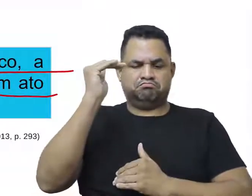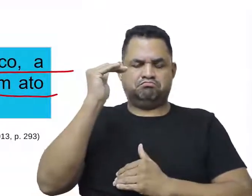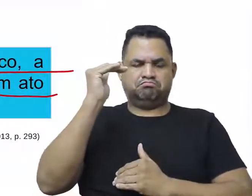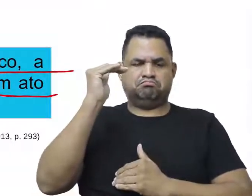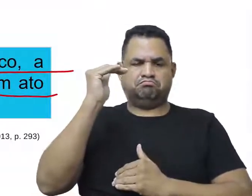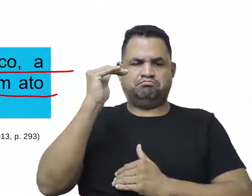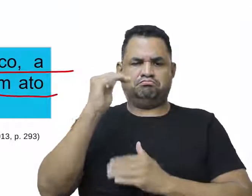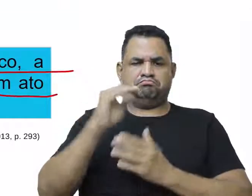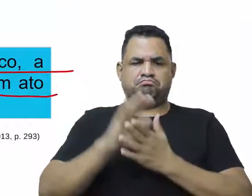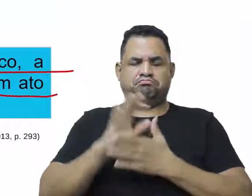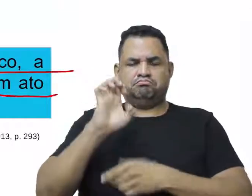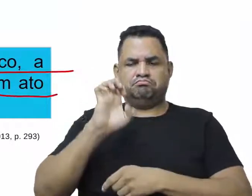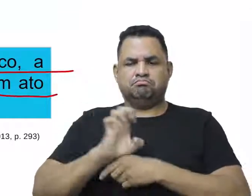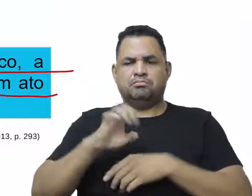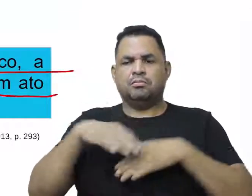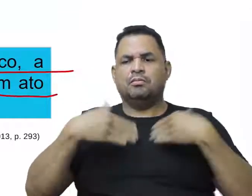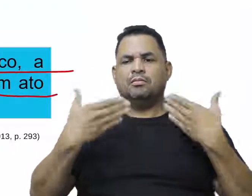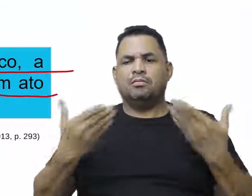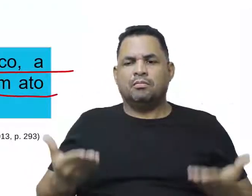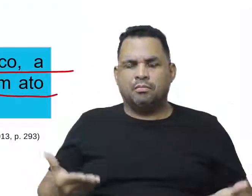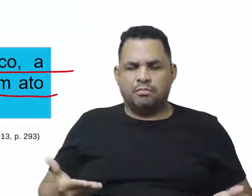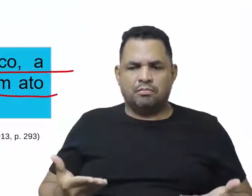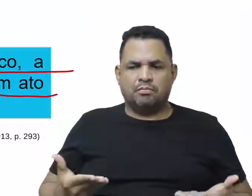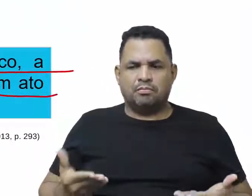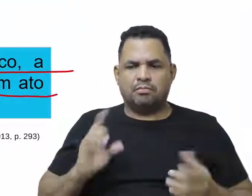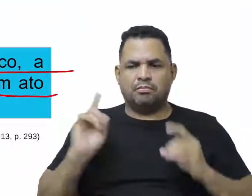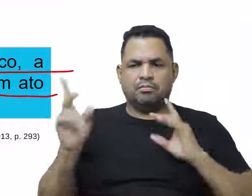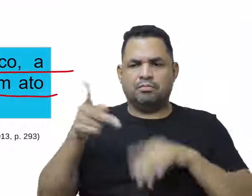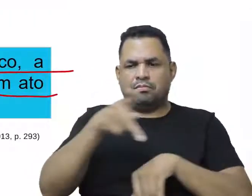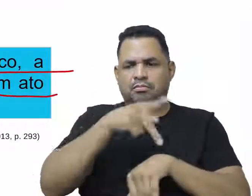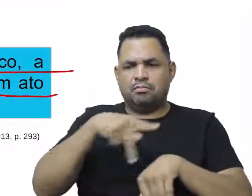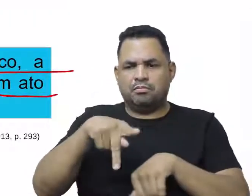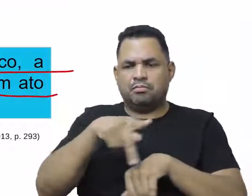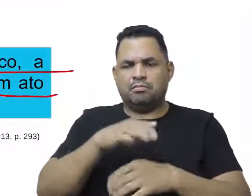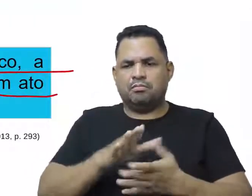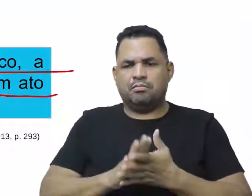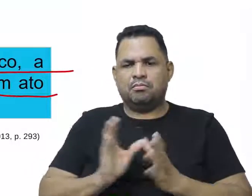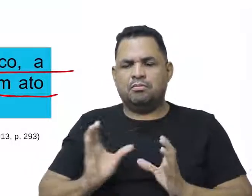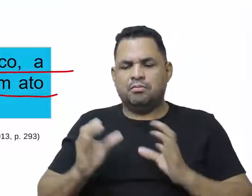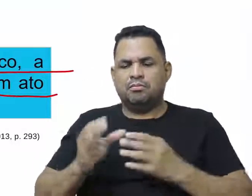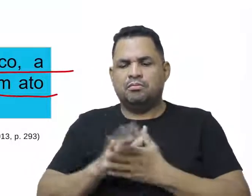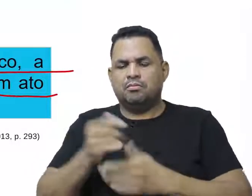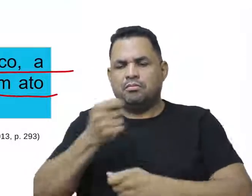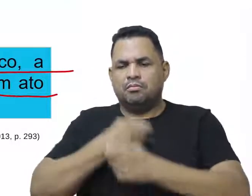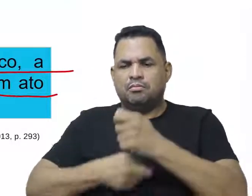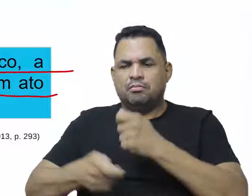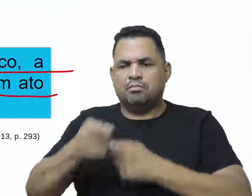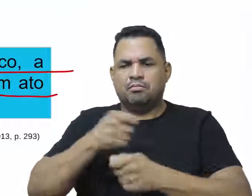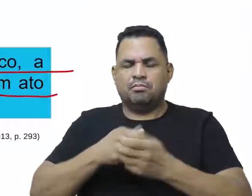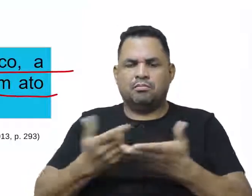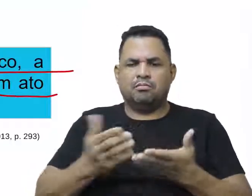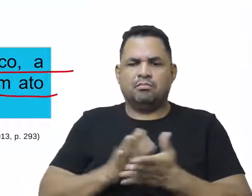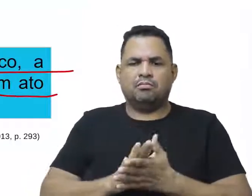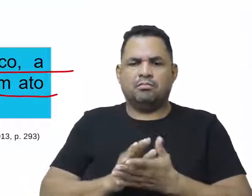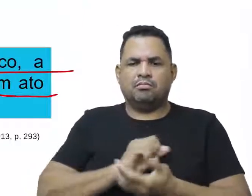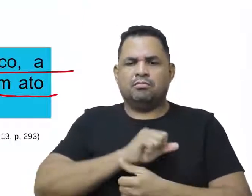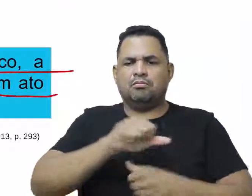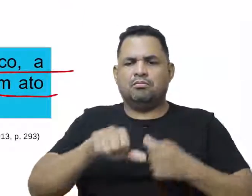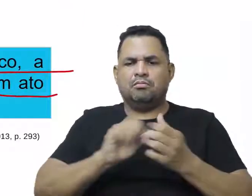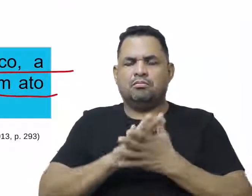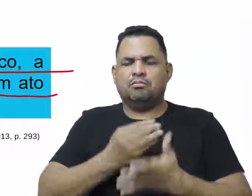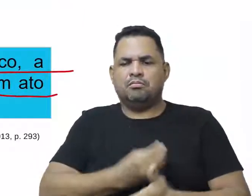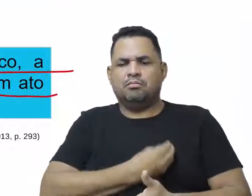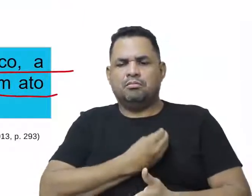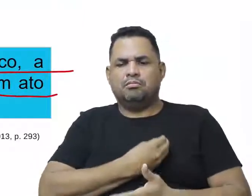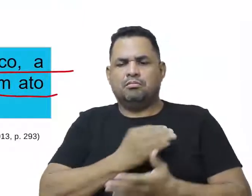do Estado então quanto que cada país está no bloco econômico muda a